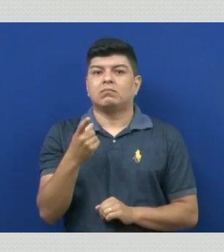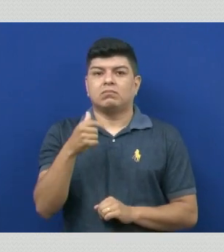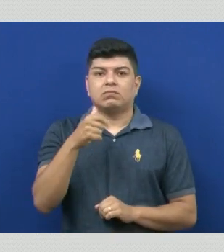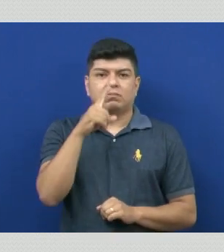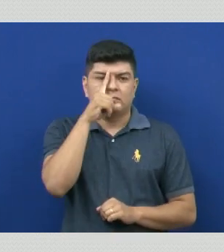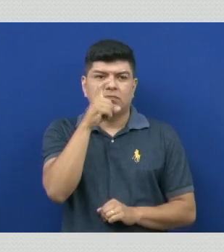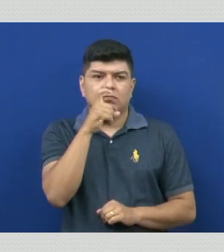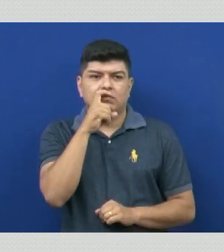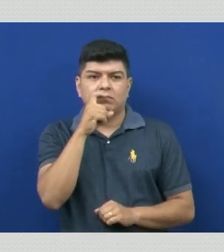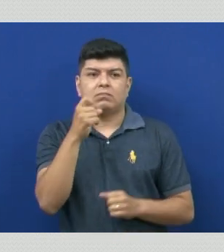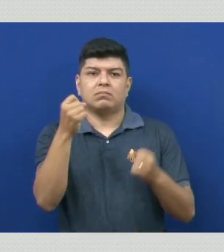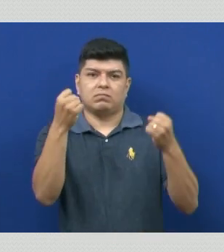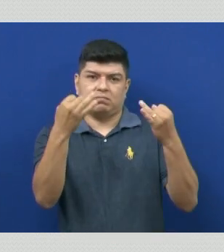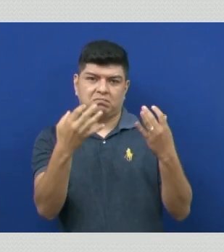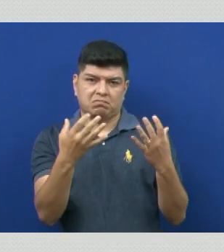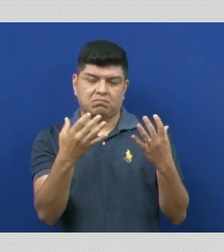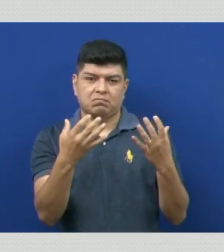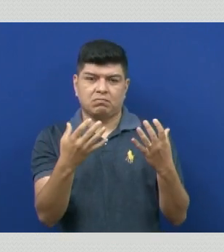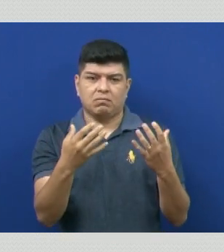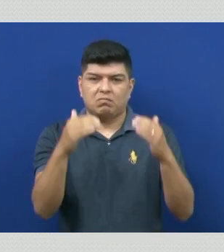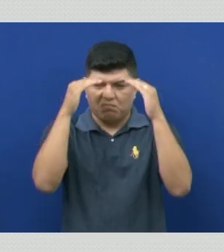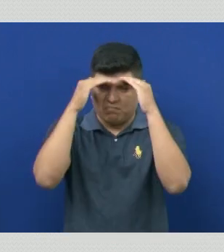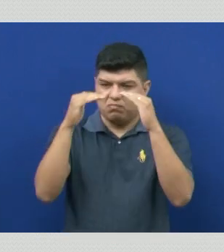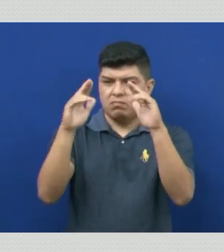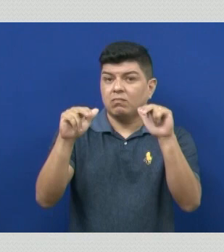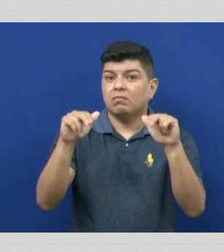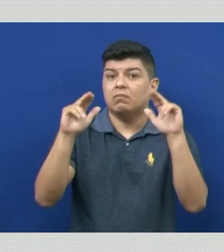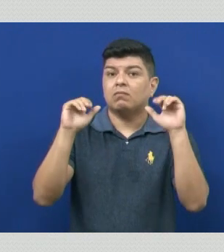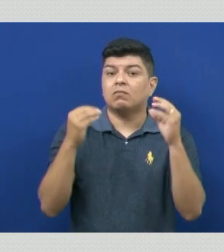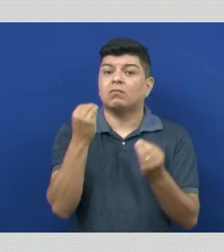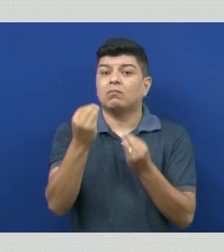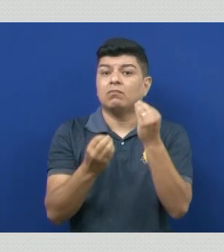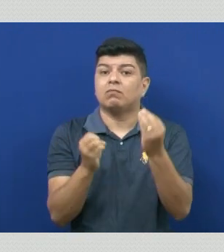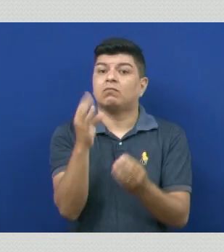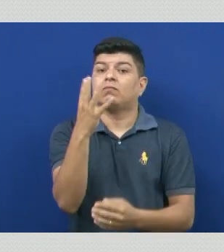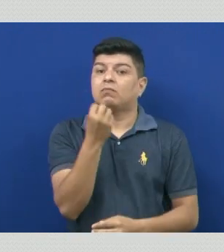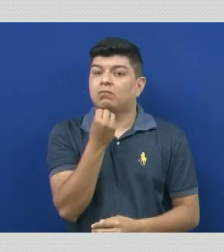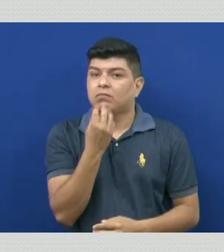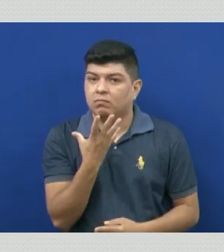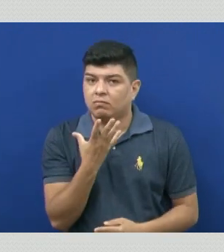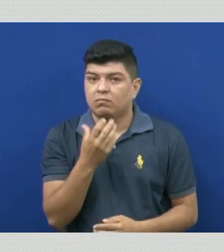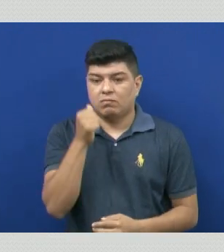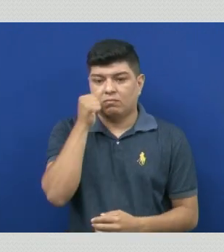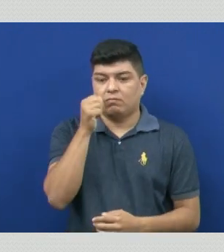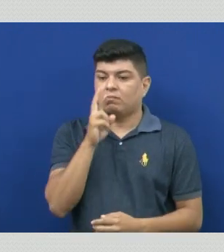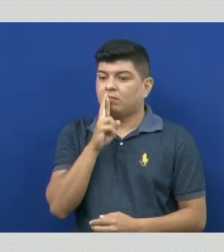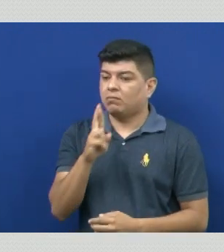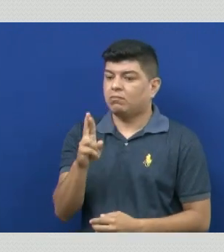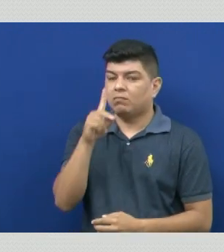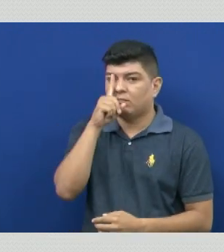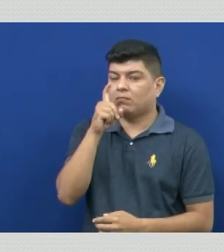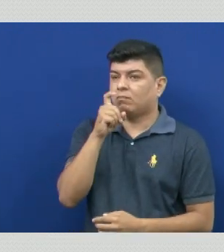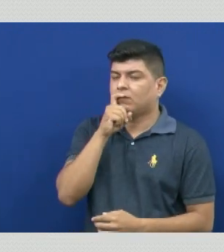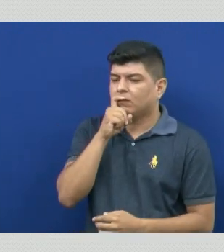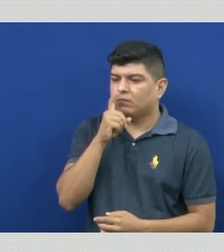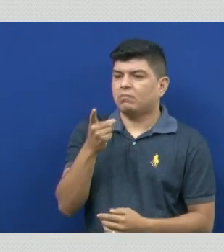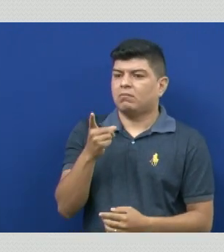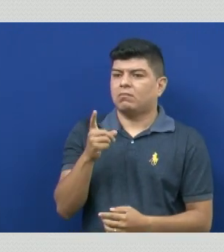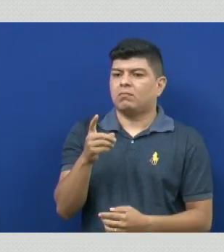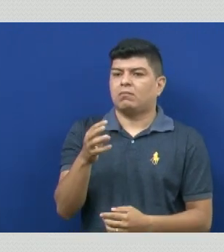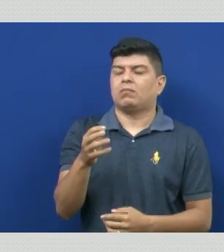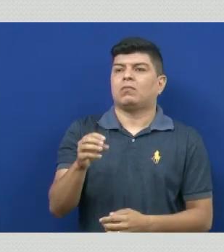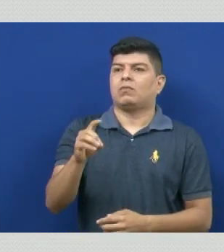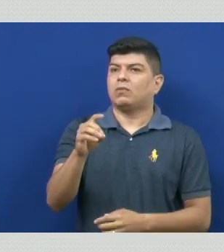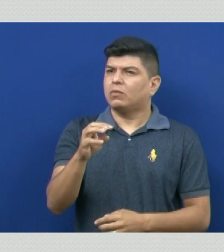diziam alguma coisa, nunca obedecia. Como poderia, pois, acabar bem? Um dia disse a menina aos pais: Ouvi falar tanto de Dona